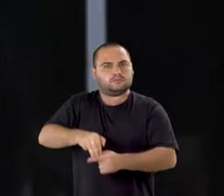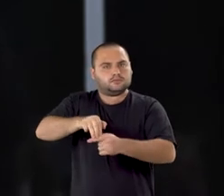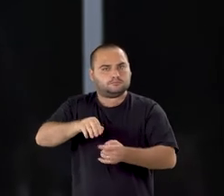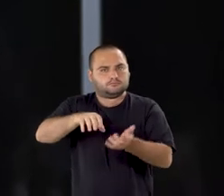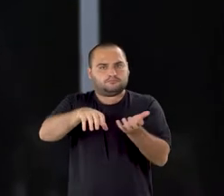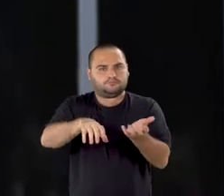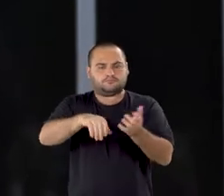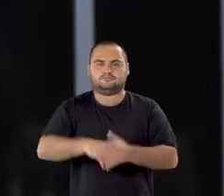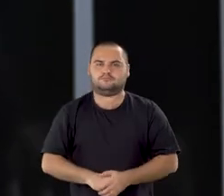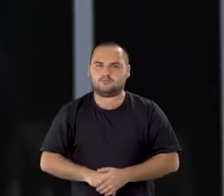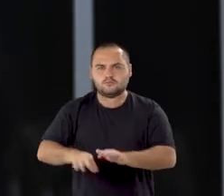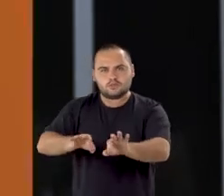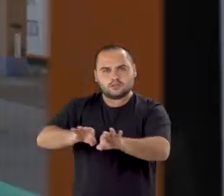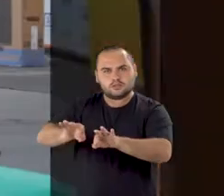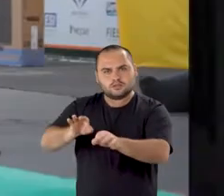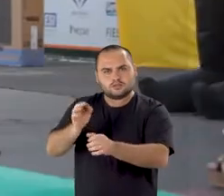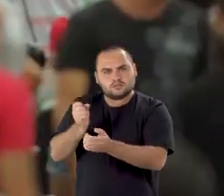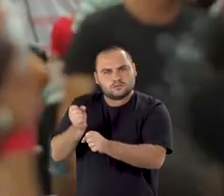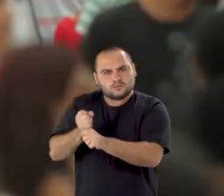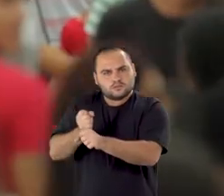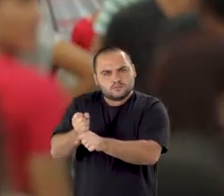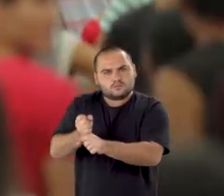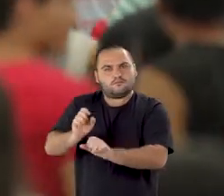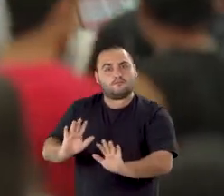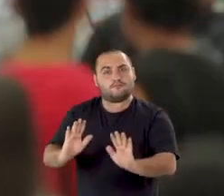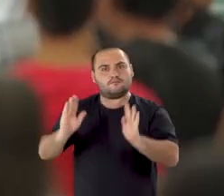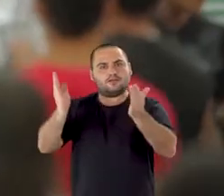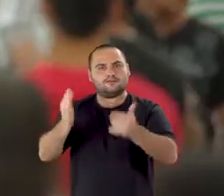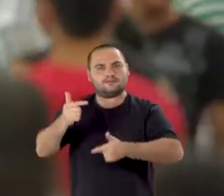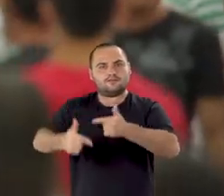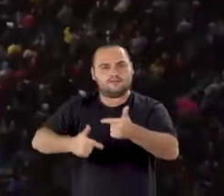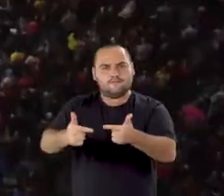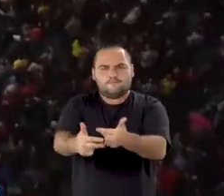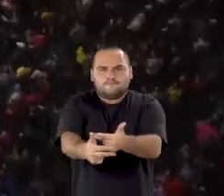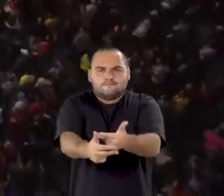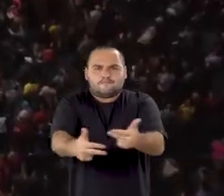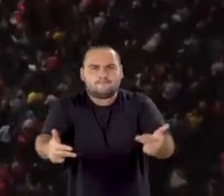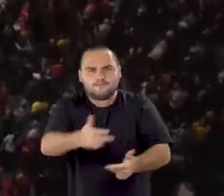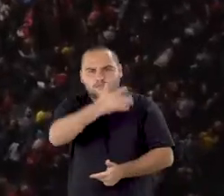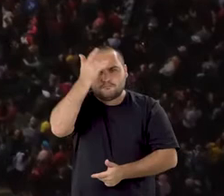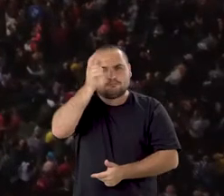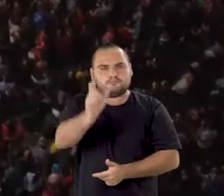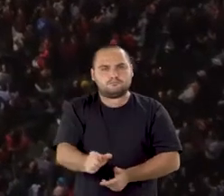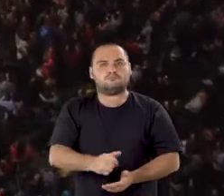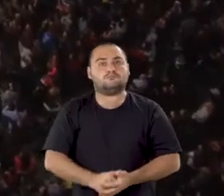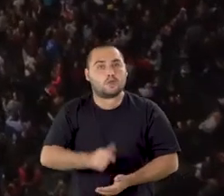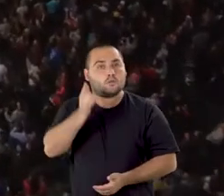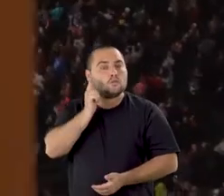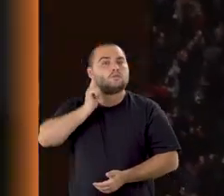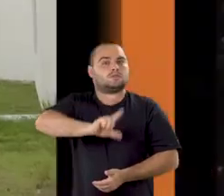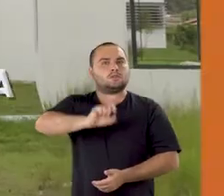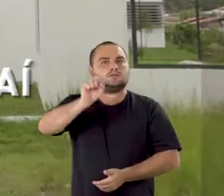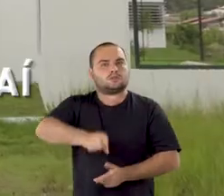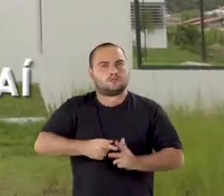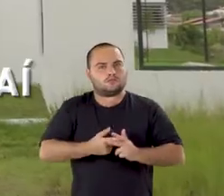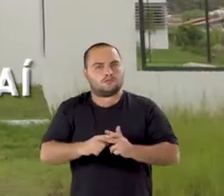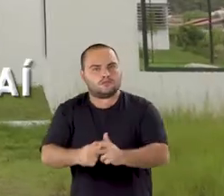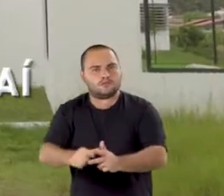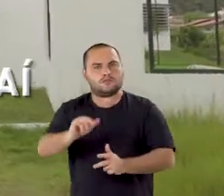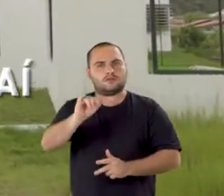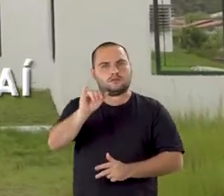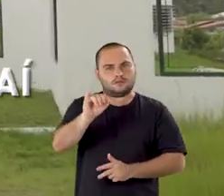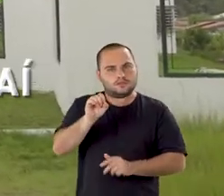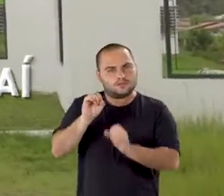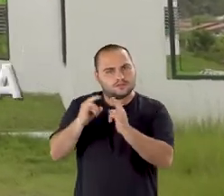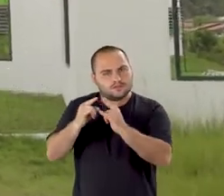Congresso Nacional. Organiza todos os anos a Festa do Trabalhador para milhares de pessoas. Conseguiu a reforma do Instituto